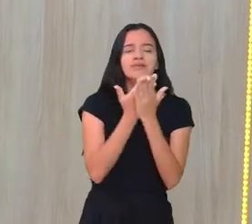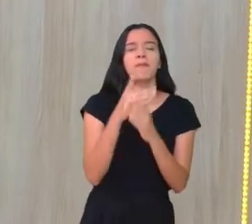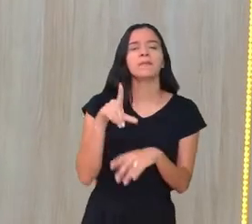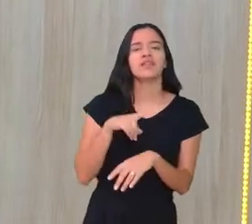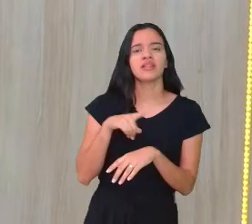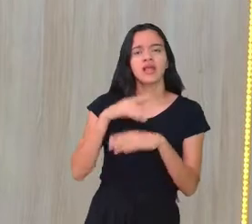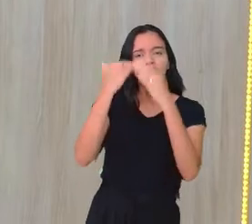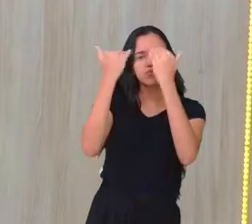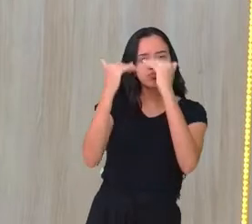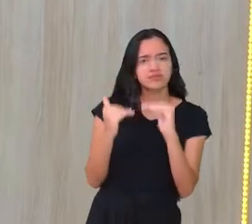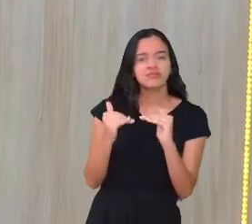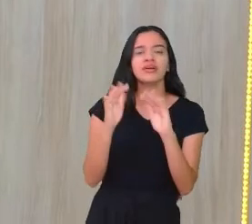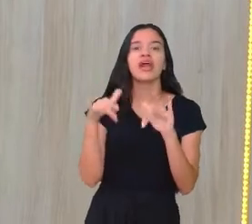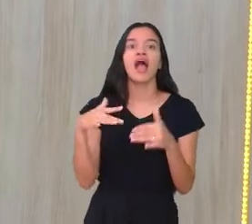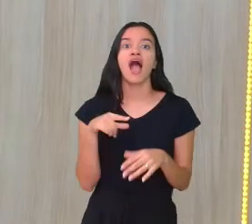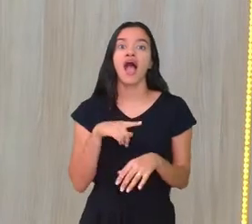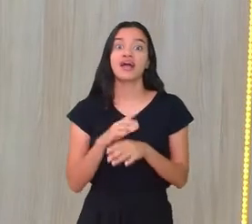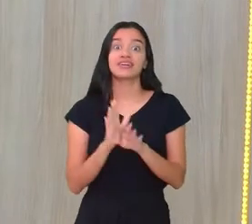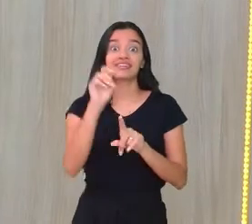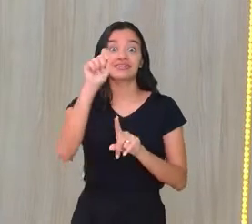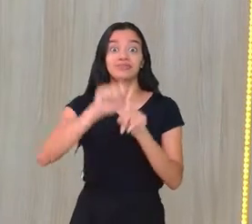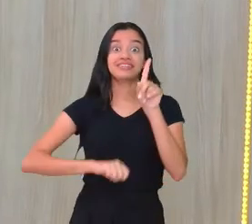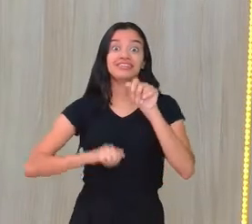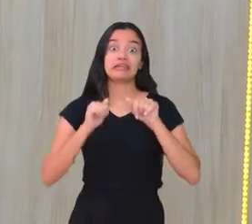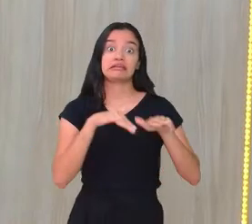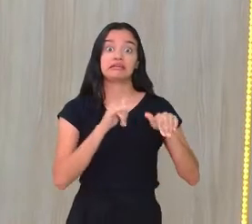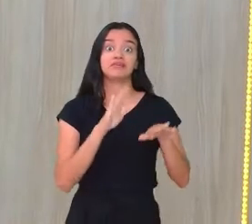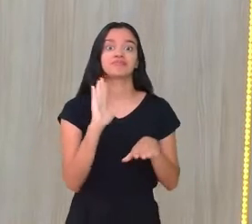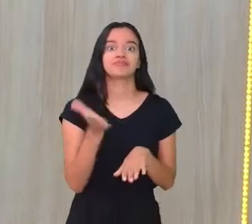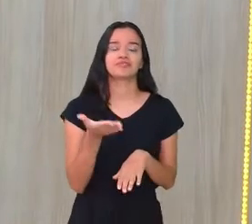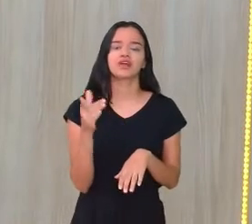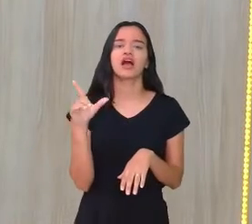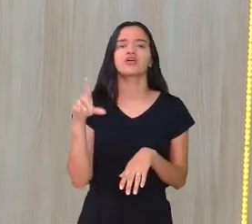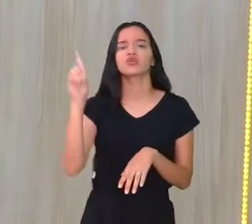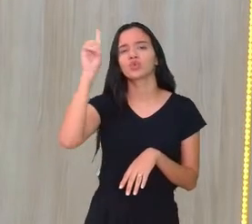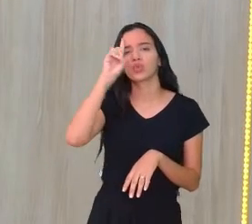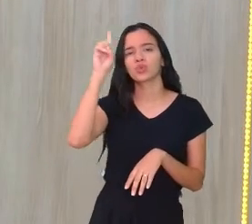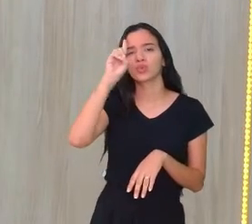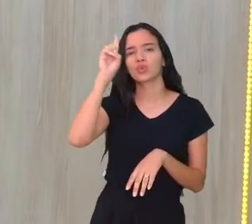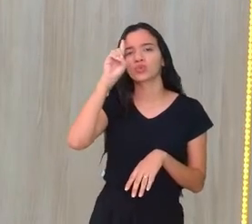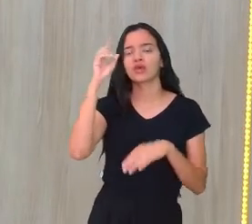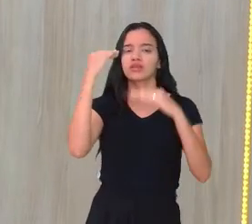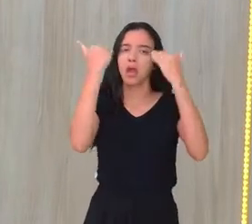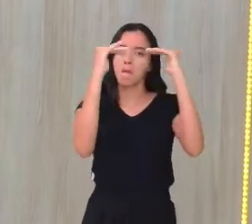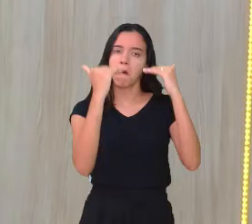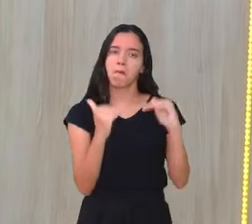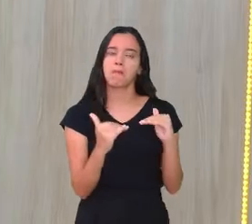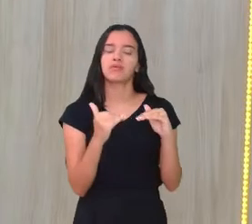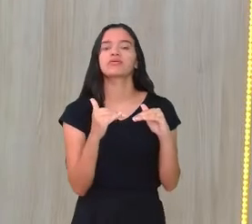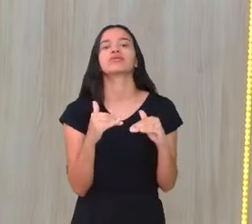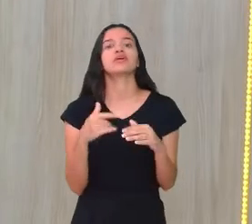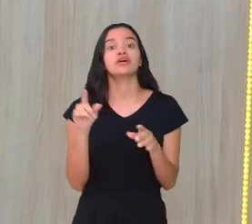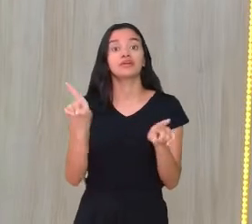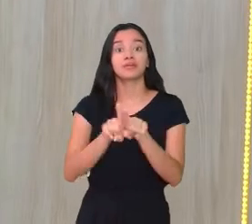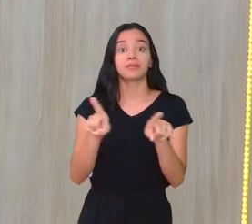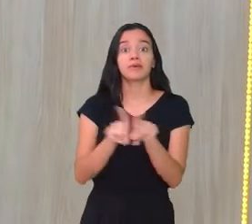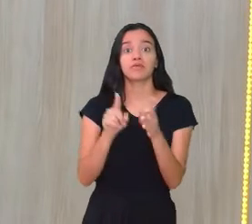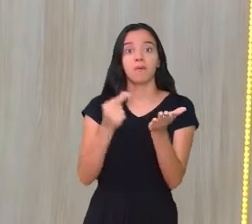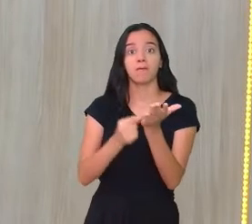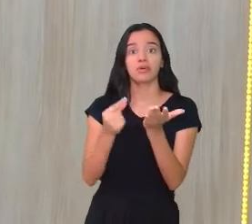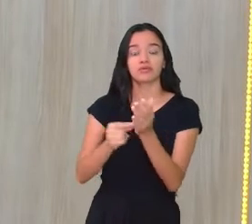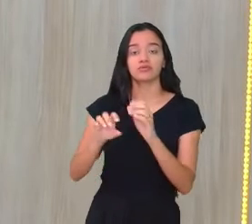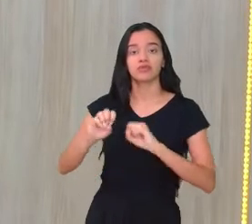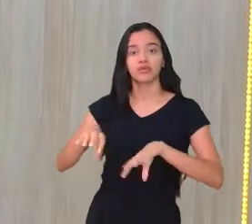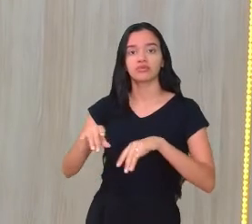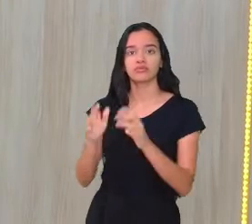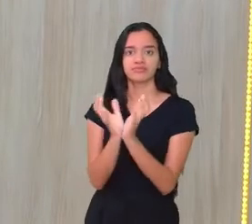ó, em setembro, né? Então a gente fala todo dia que tem reprise, que tem o aplicativo do Educa Recife, que tem o